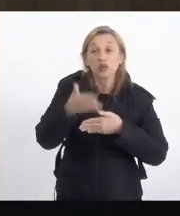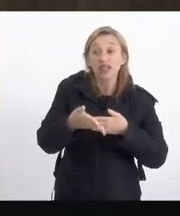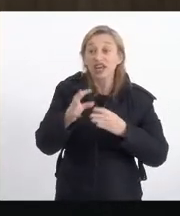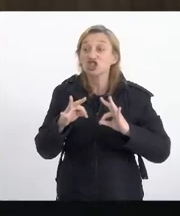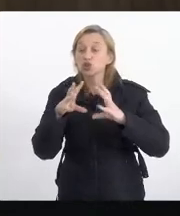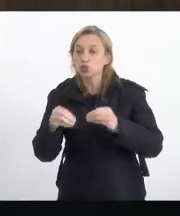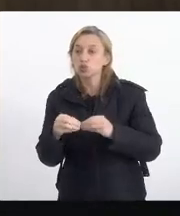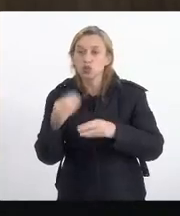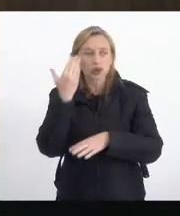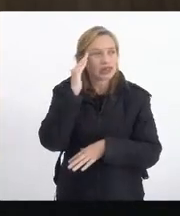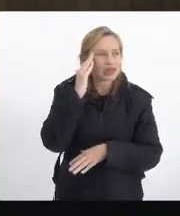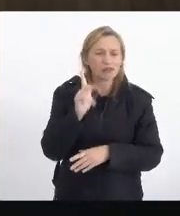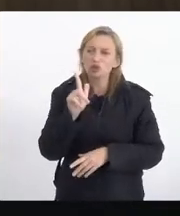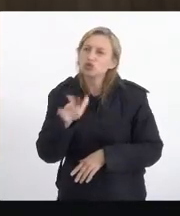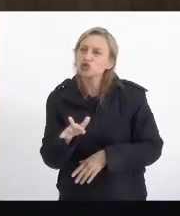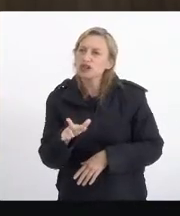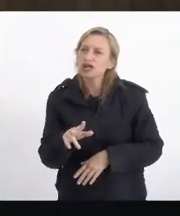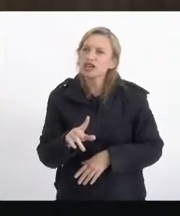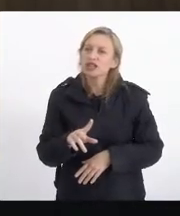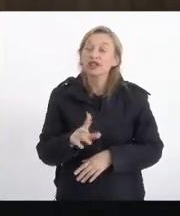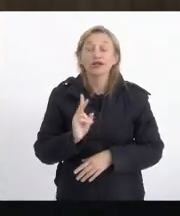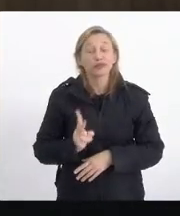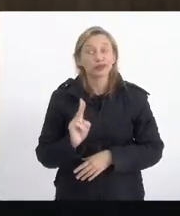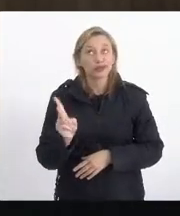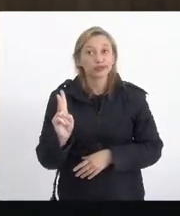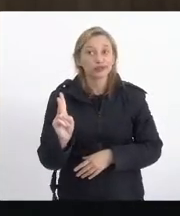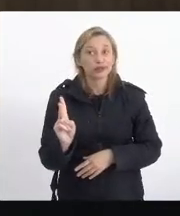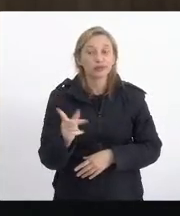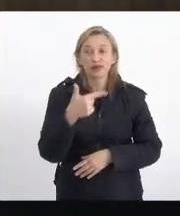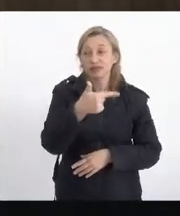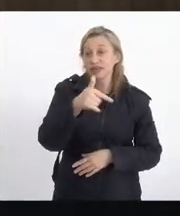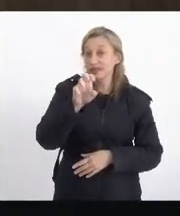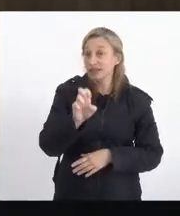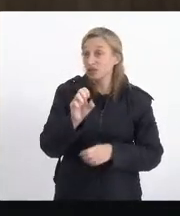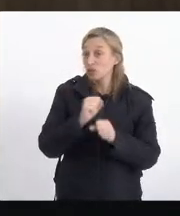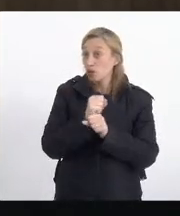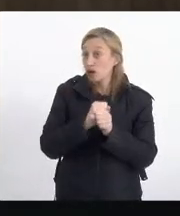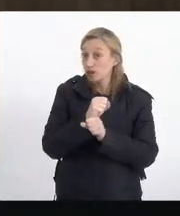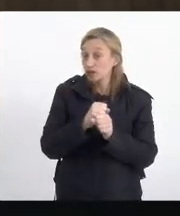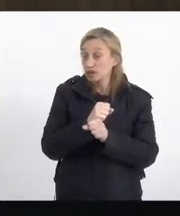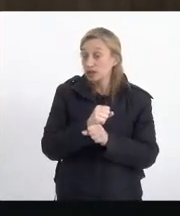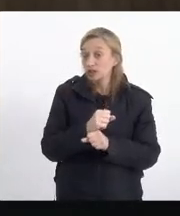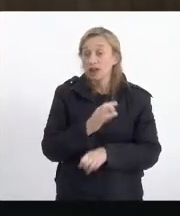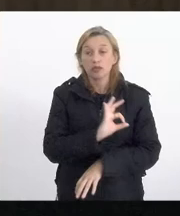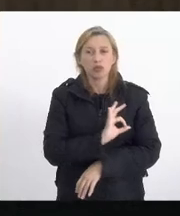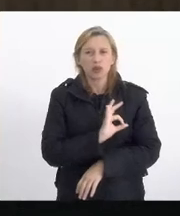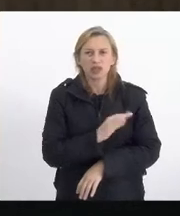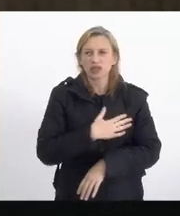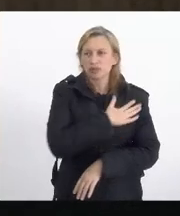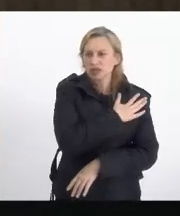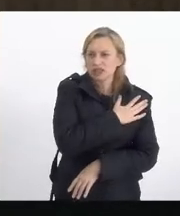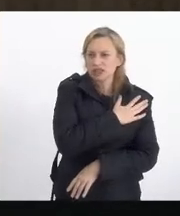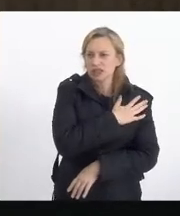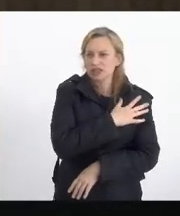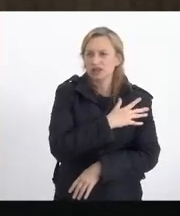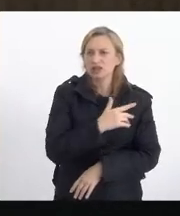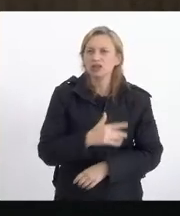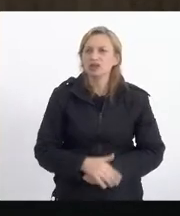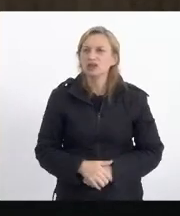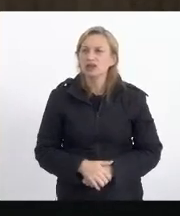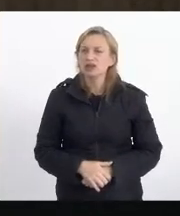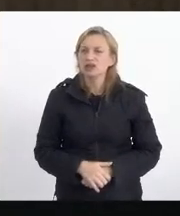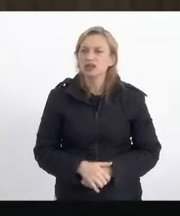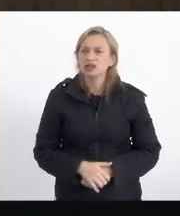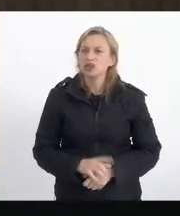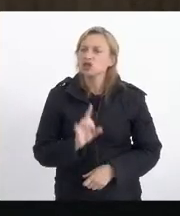um entendimento diferente e, como sempre, há 25 anos que eu estou na Polícia Militar, minha turma está com 25 anos